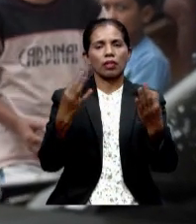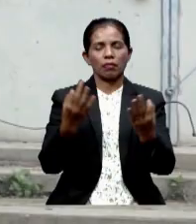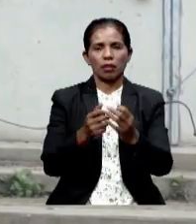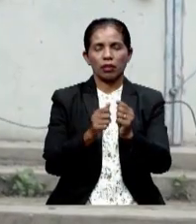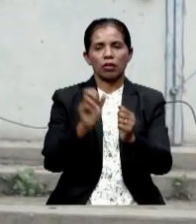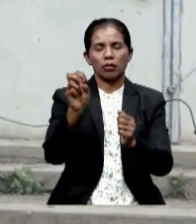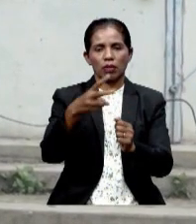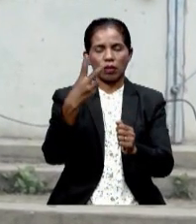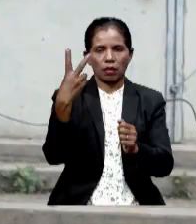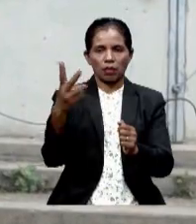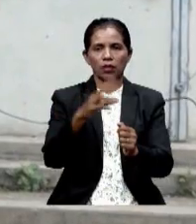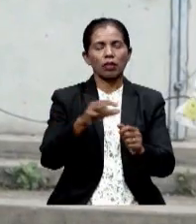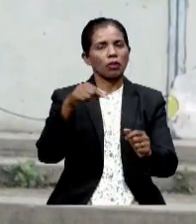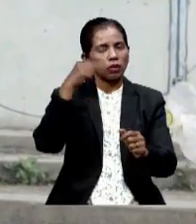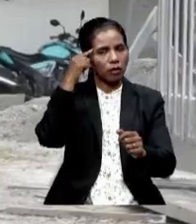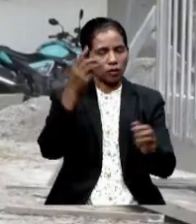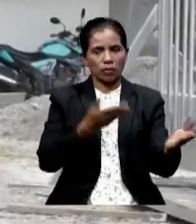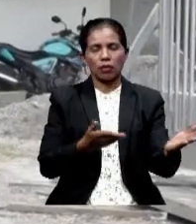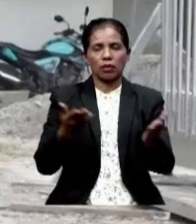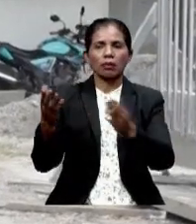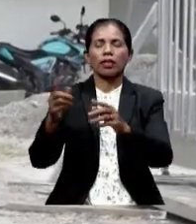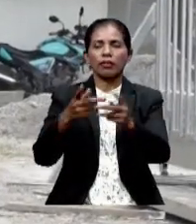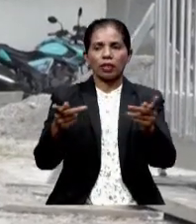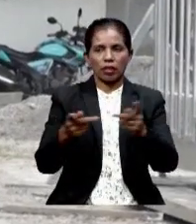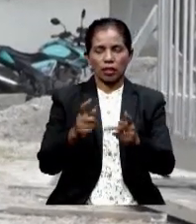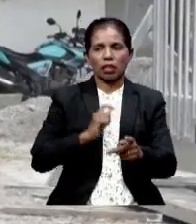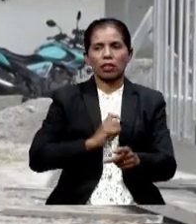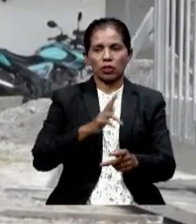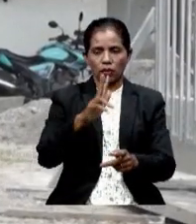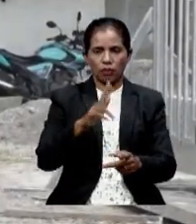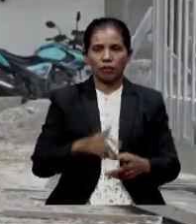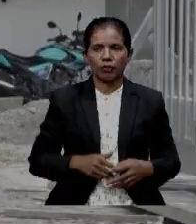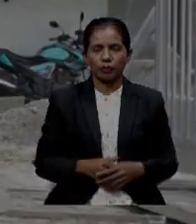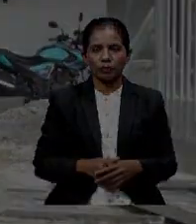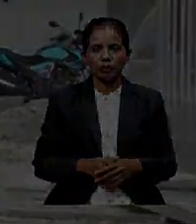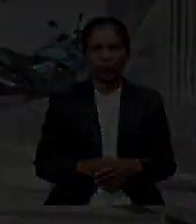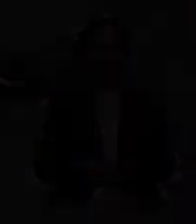Resingua governa evacua ba fatin isolamento Tacitolo. Tomás Soares, Leopoldino de Carvalho, GMN.